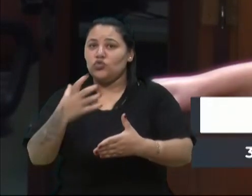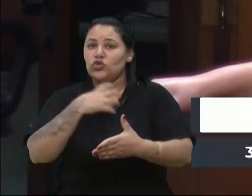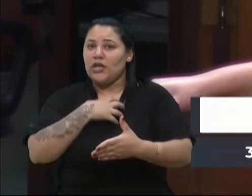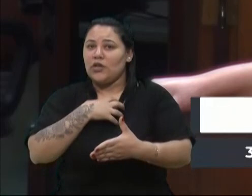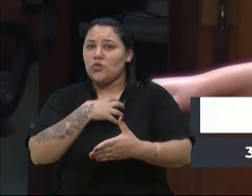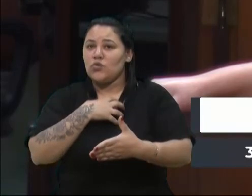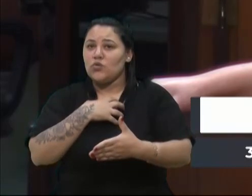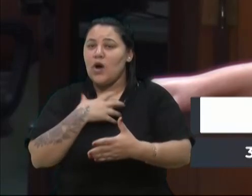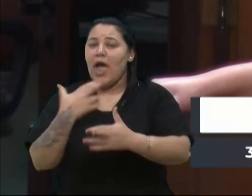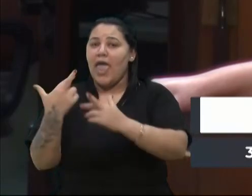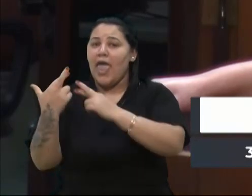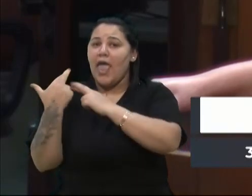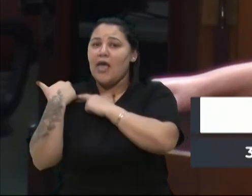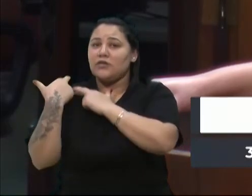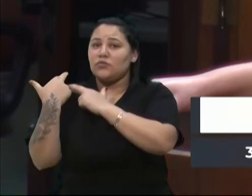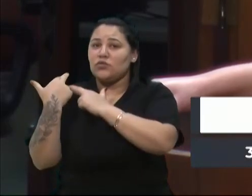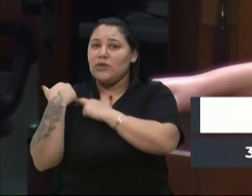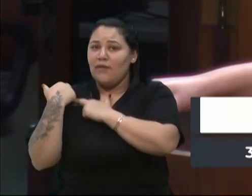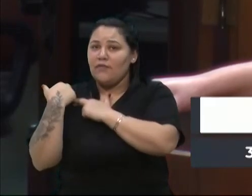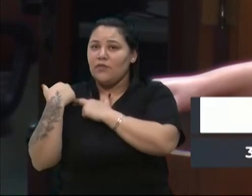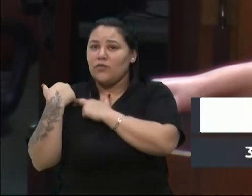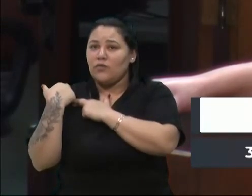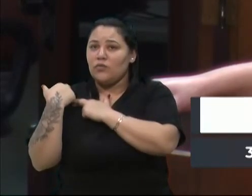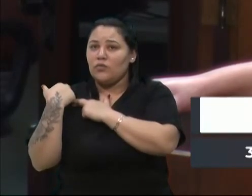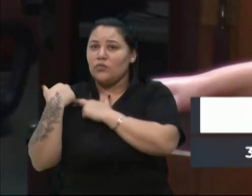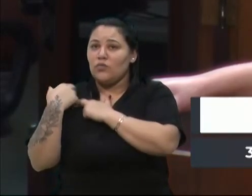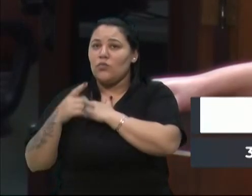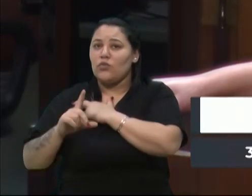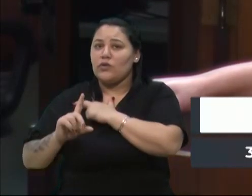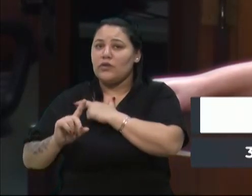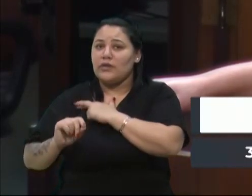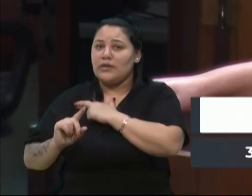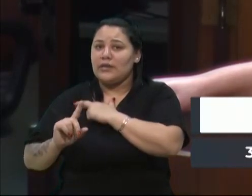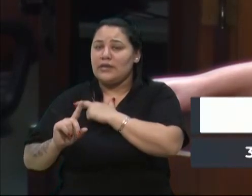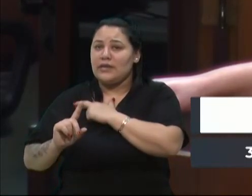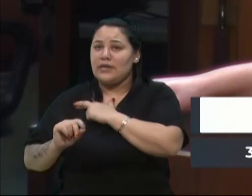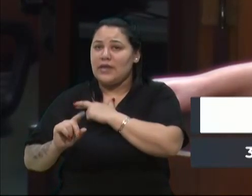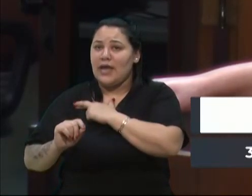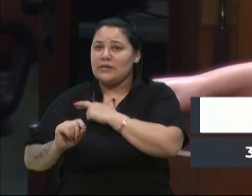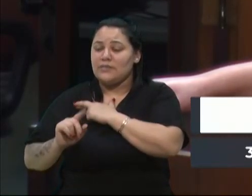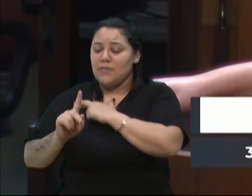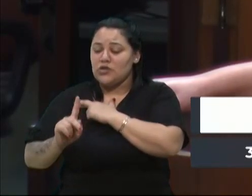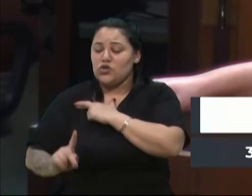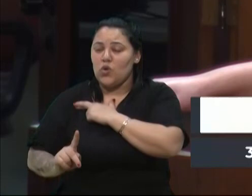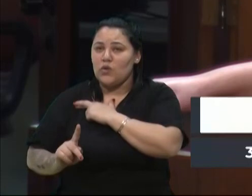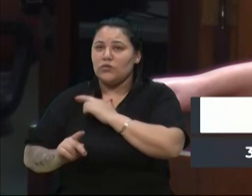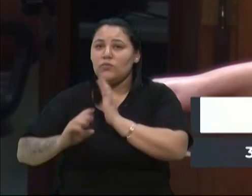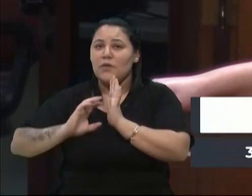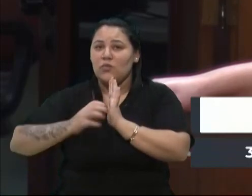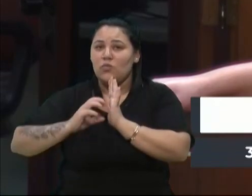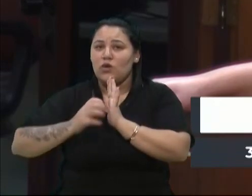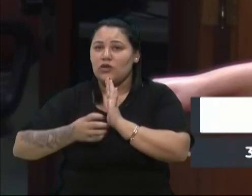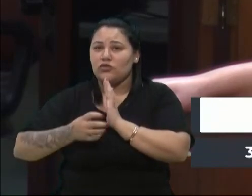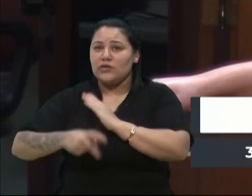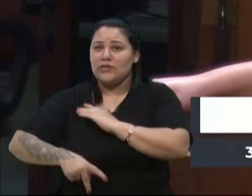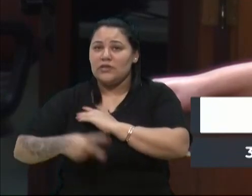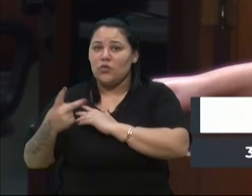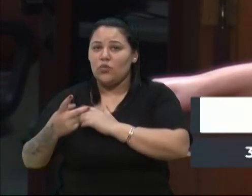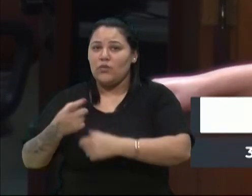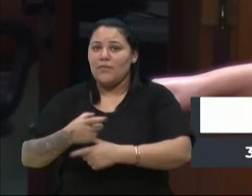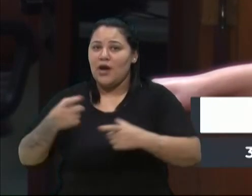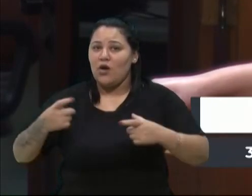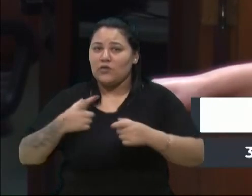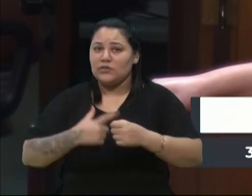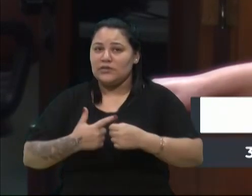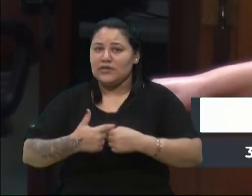muito responsável por 10 membros de um parlamento da segunda maior cidade do estado,